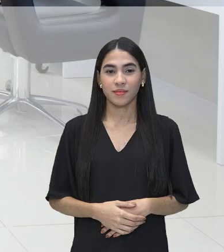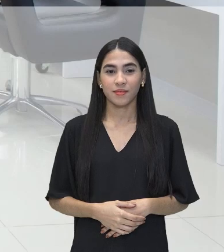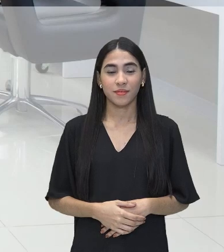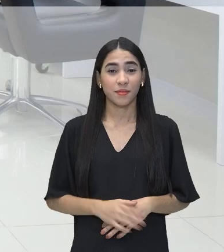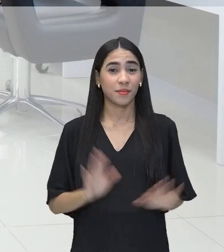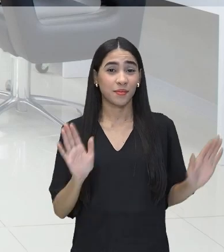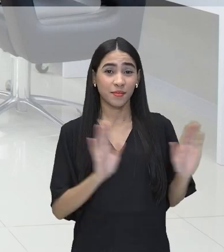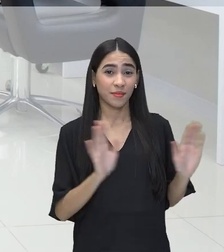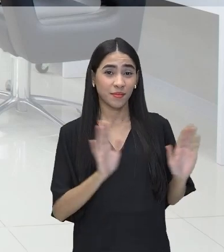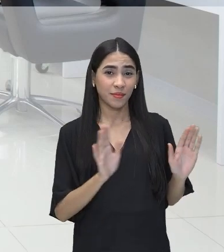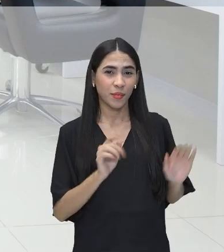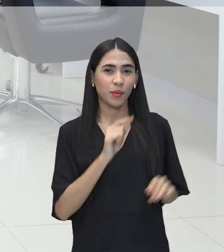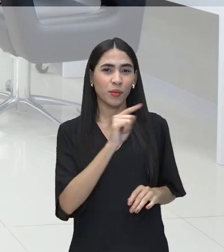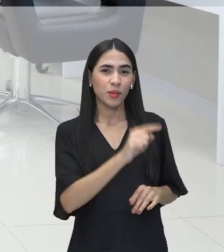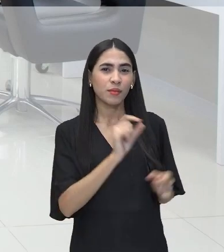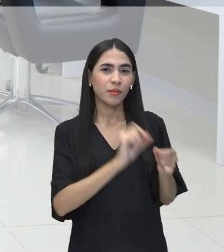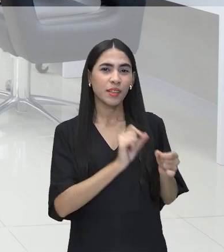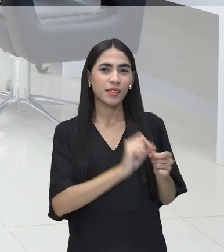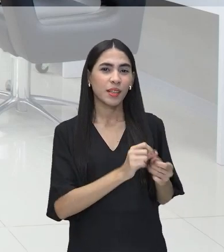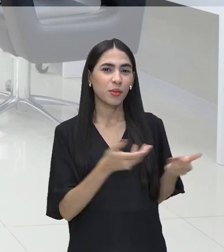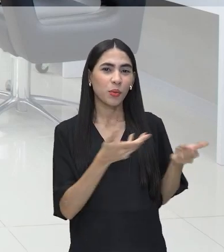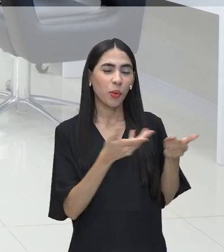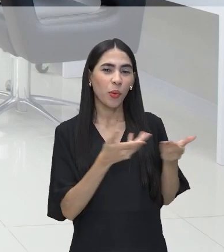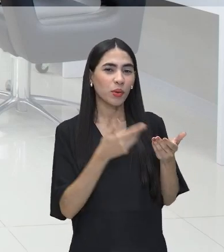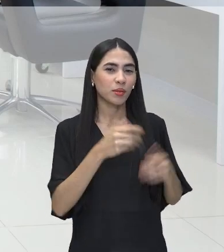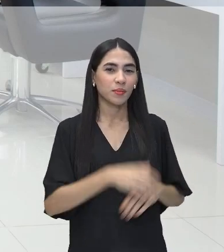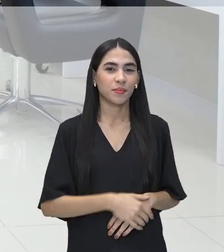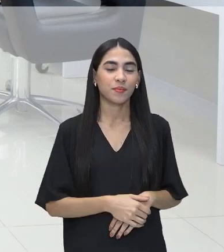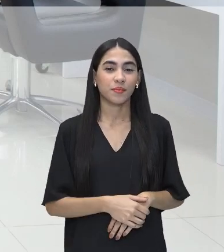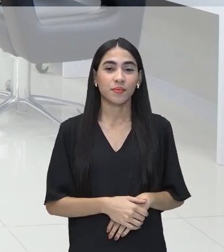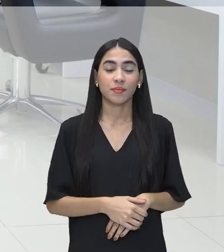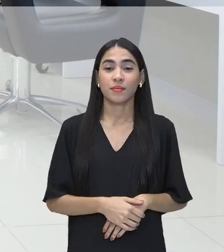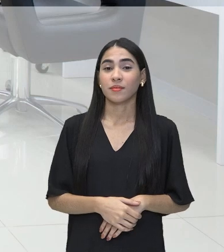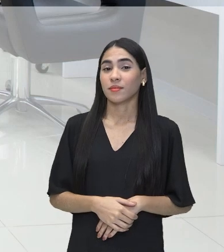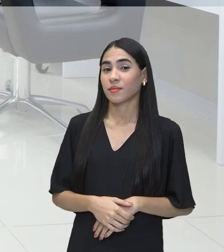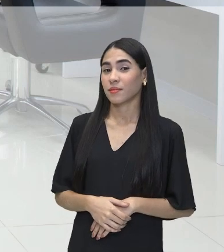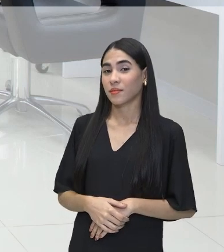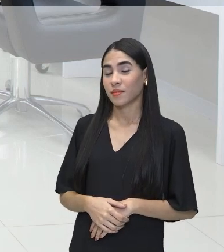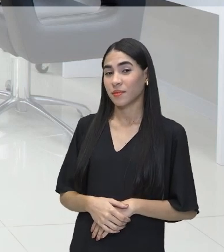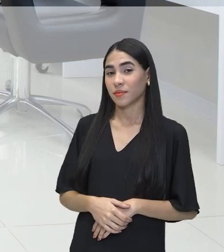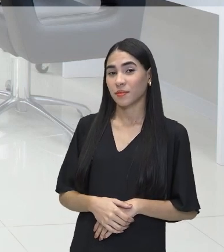Olá, Quimiquinha. O que você está fazendo no salão de beleza?